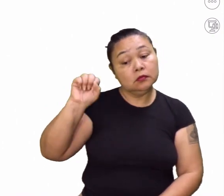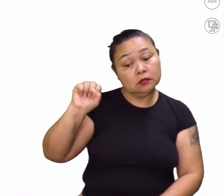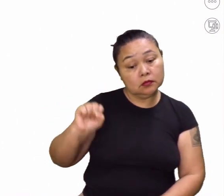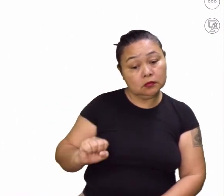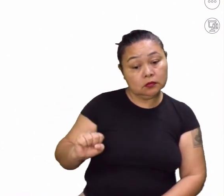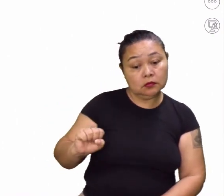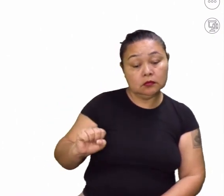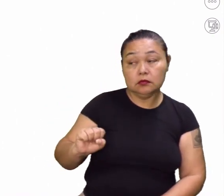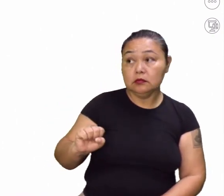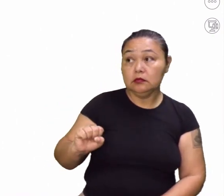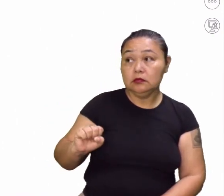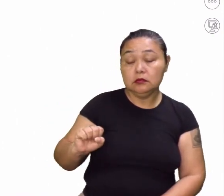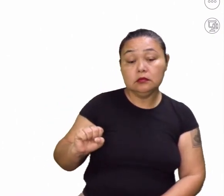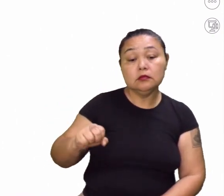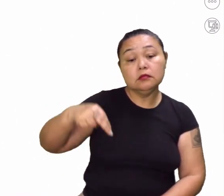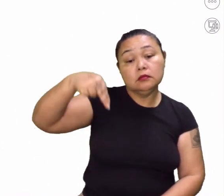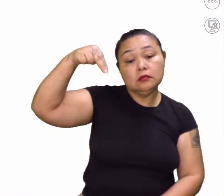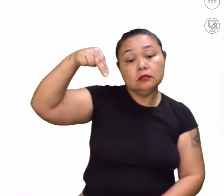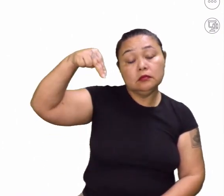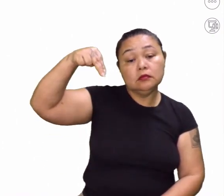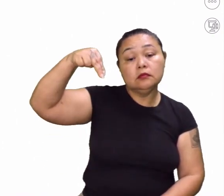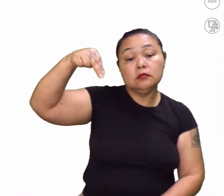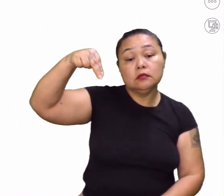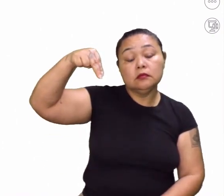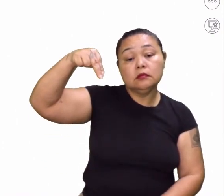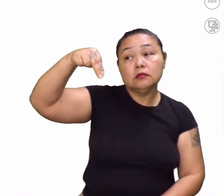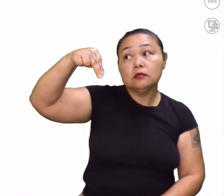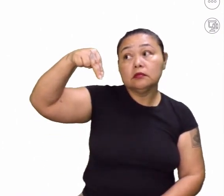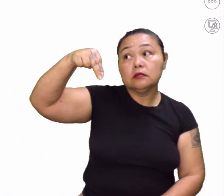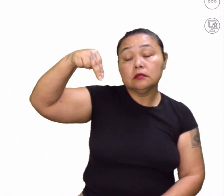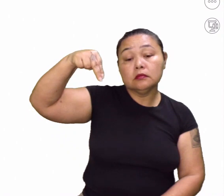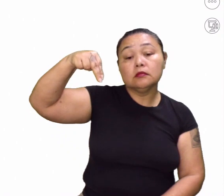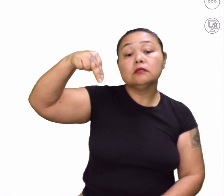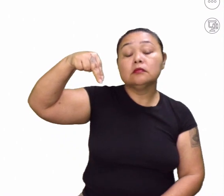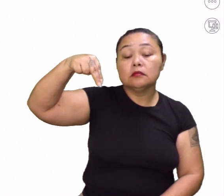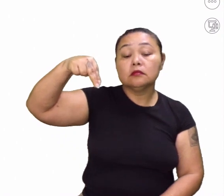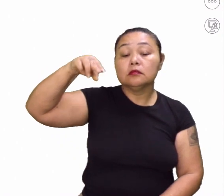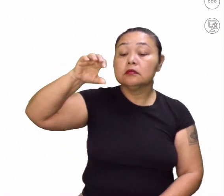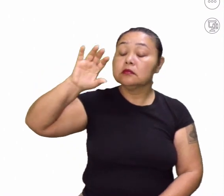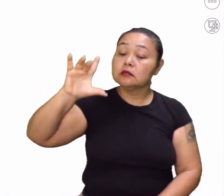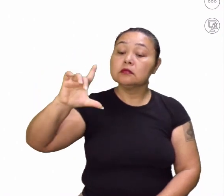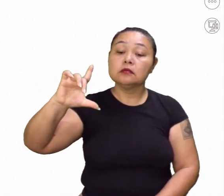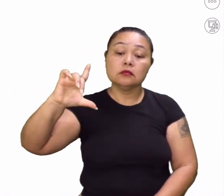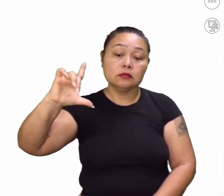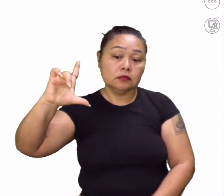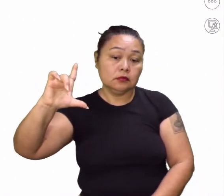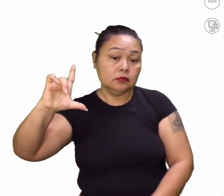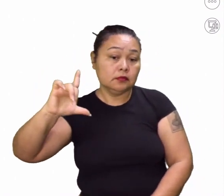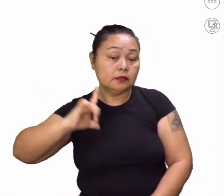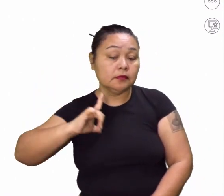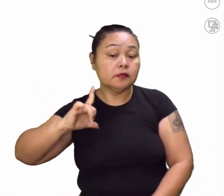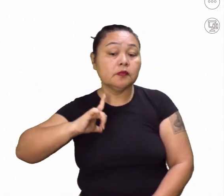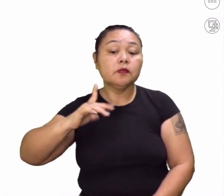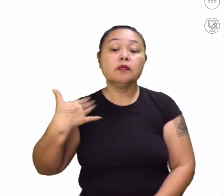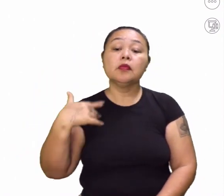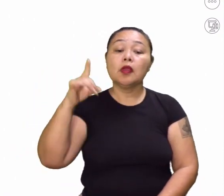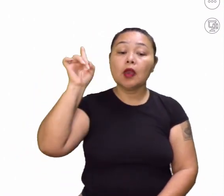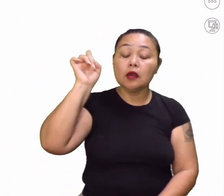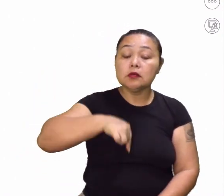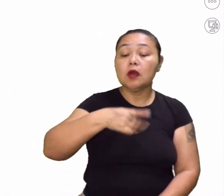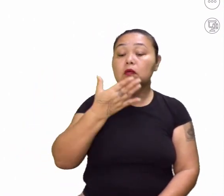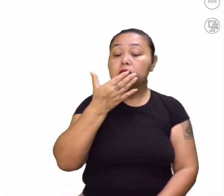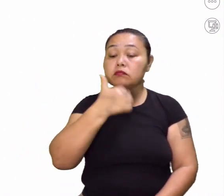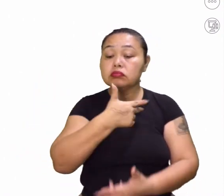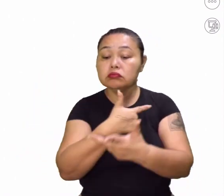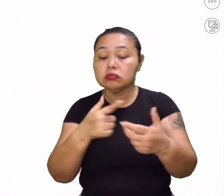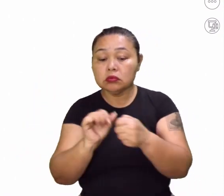sul, olha só, no norte a gente tem, beleza, outono, né? No início do outono no hemisfério norte, no dia 23